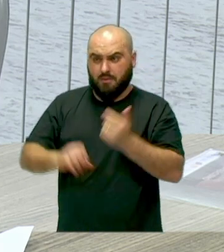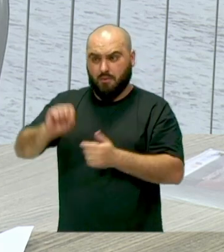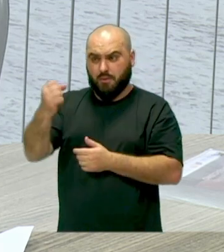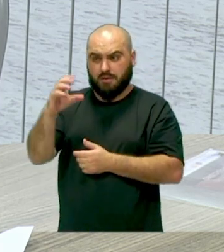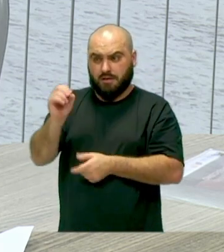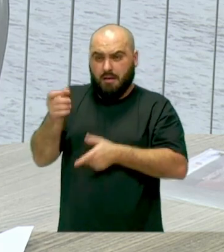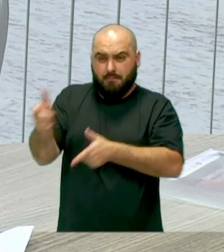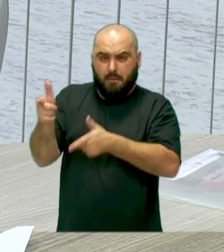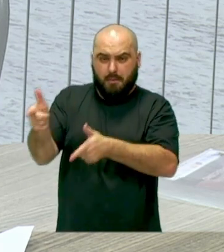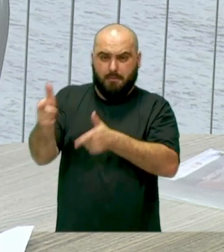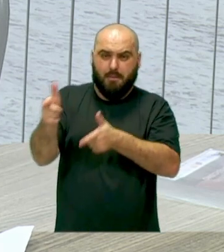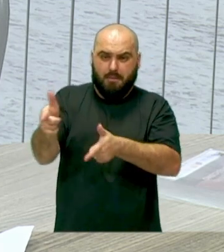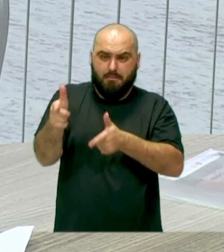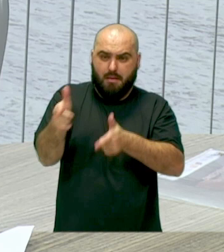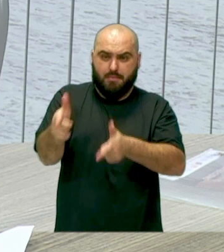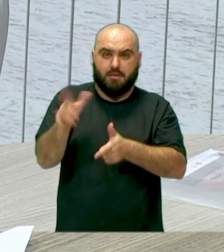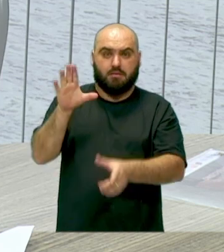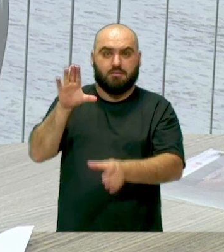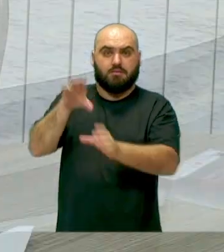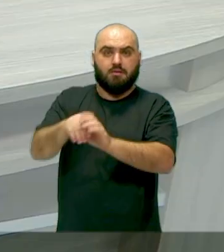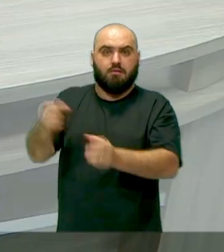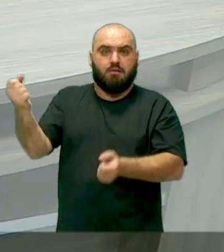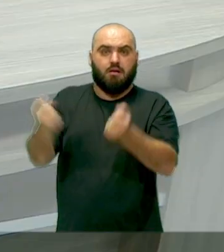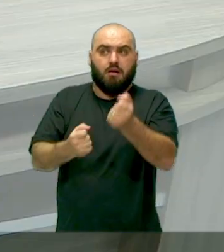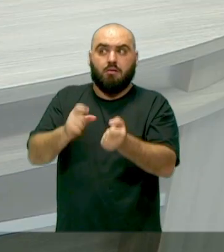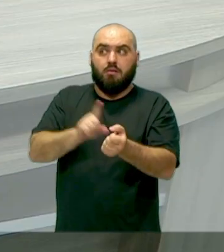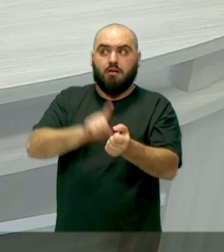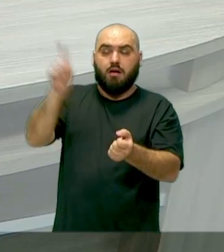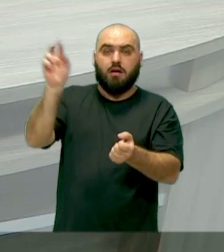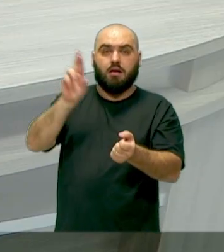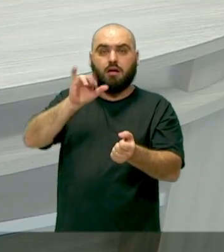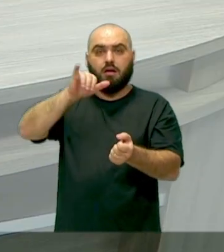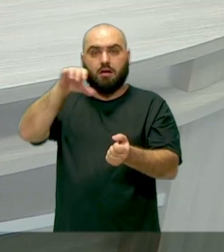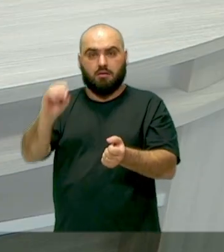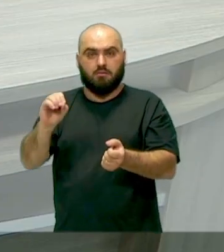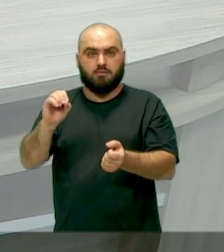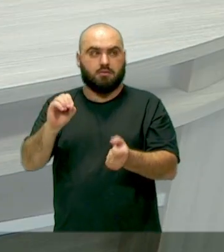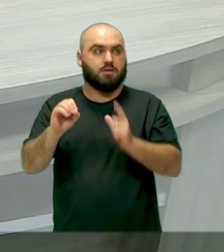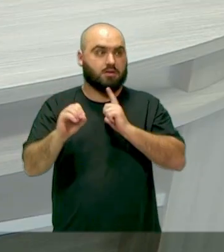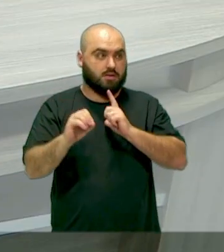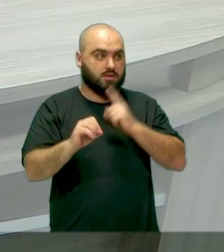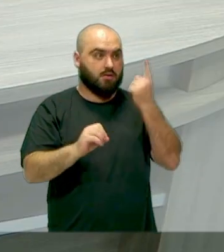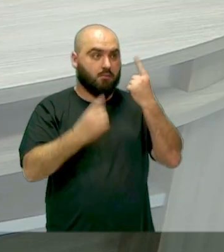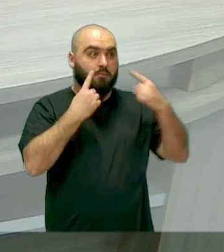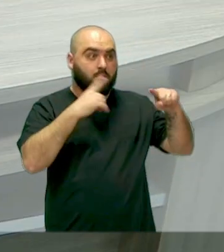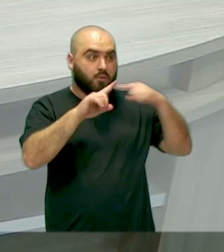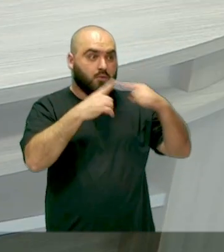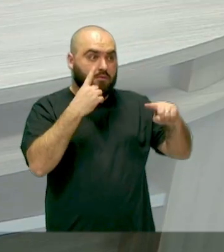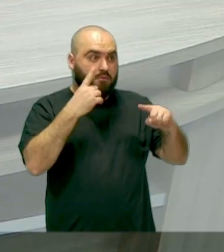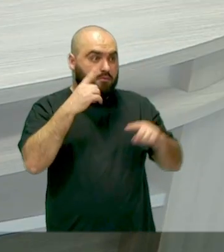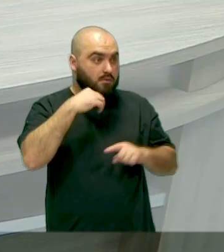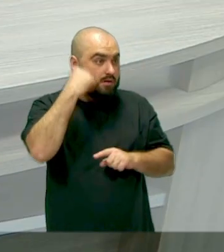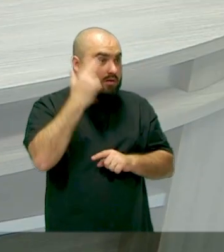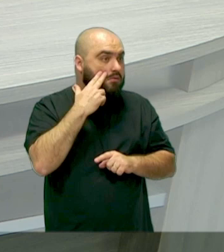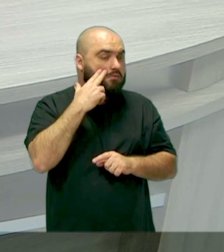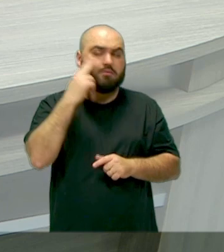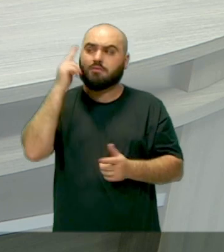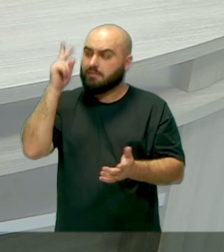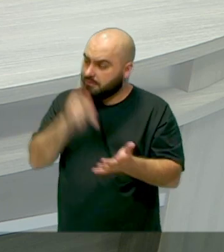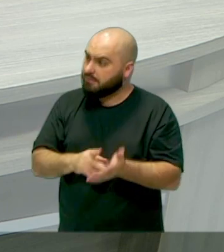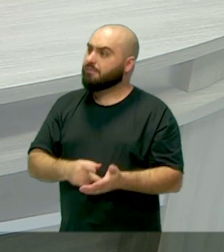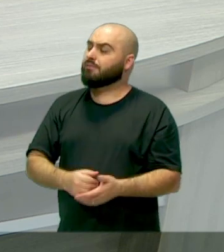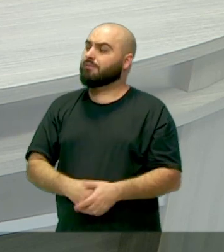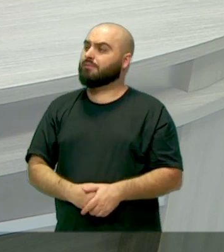carro no Rio de Janeiro. Que levava um músico negro. Exatamente.